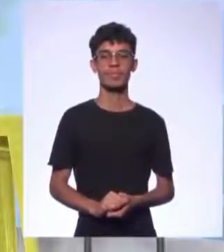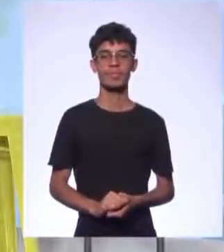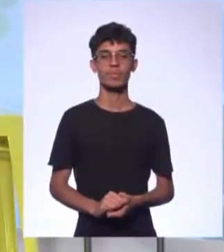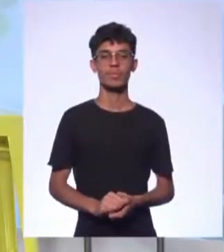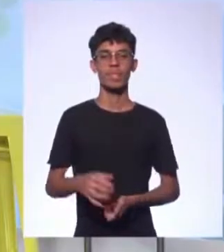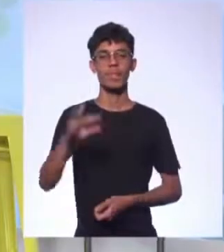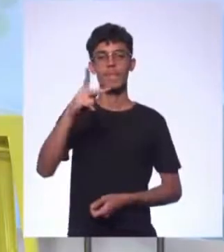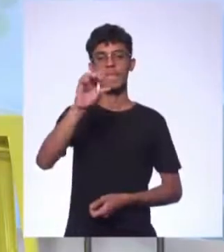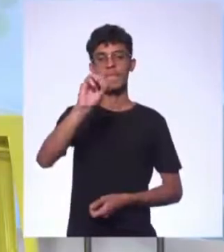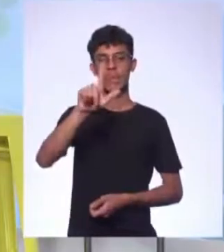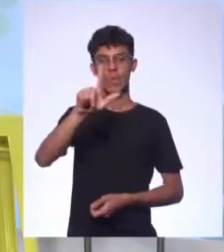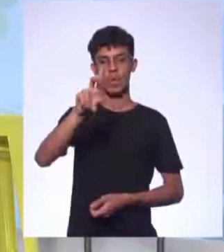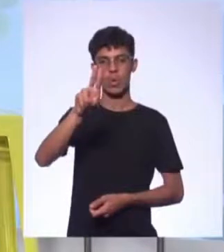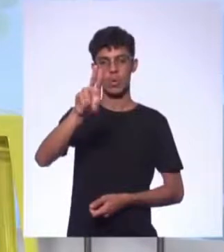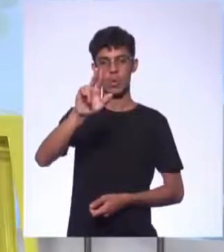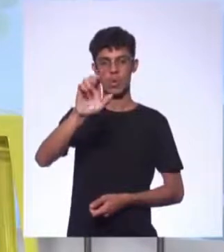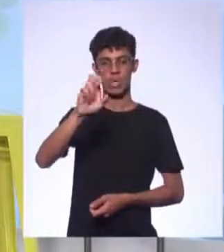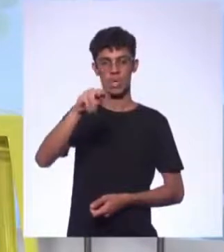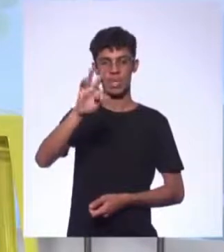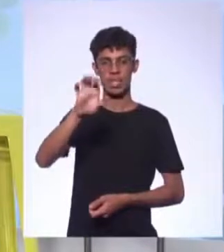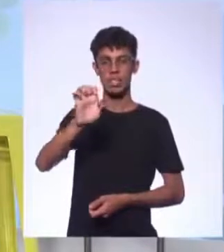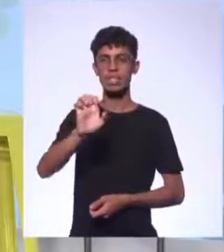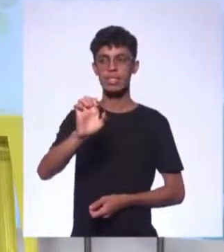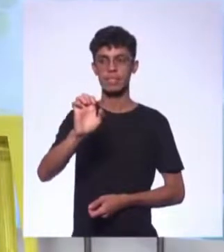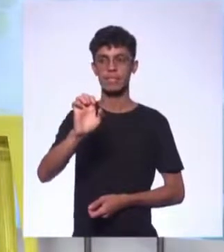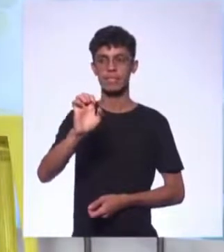dos poluentes aqui,